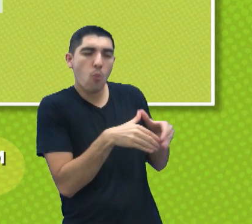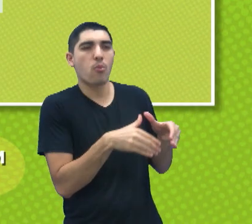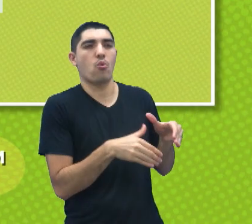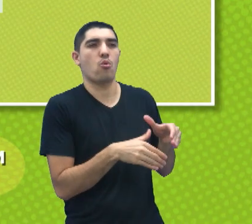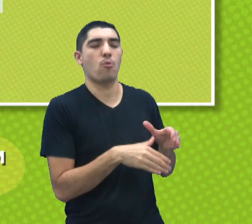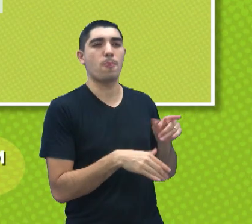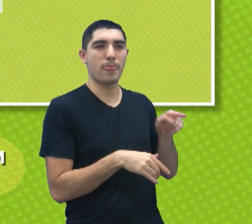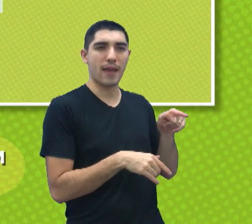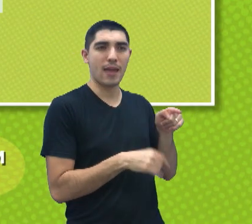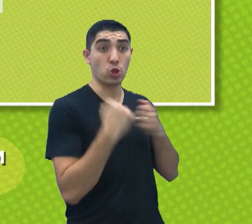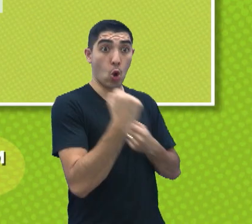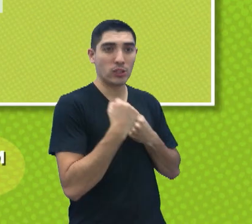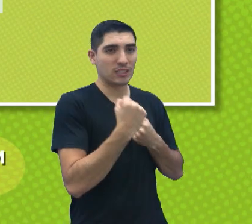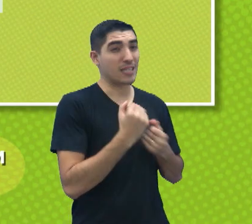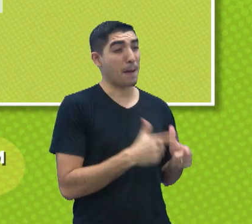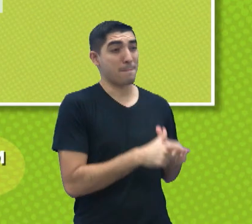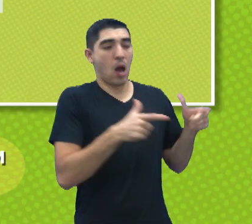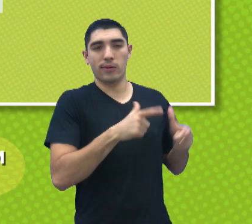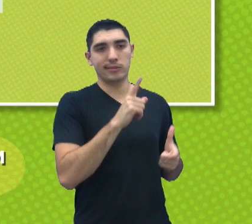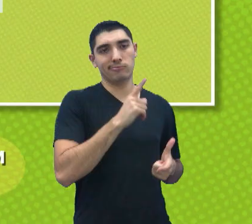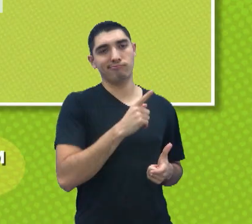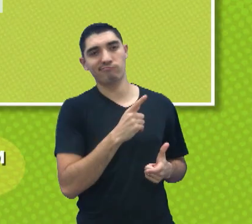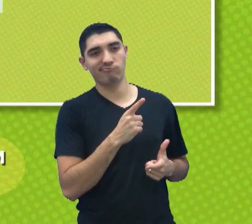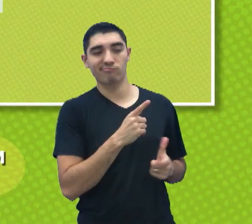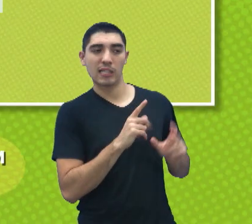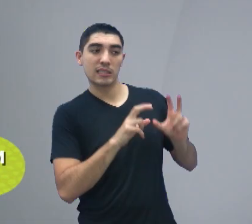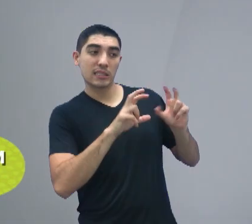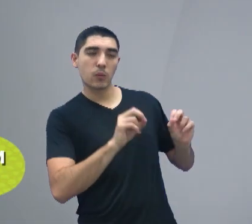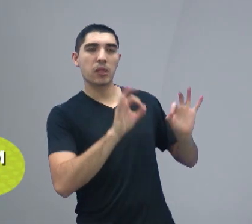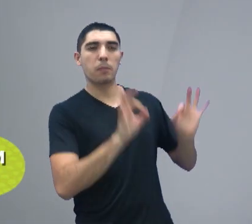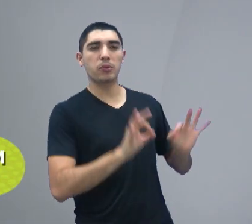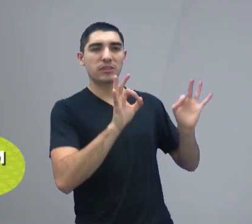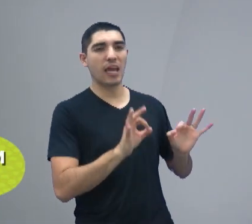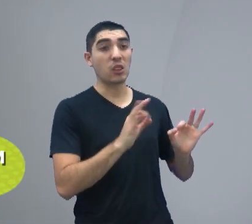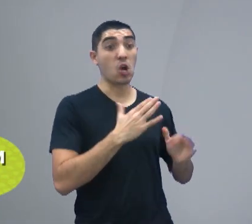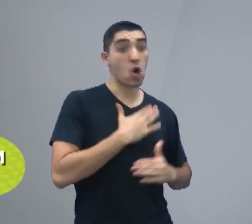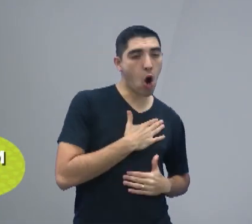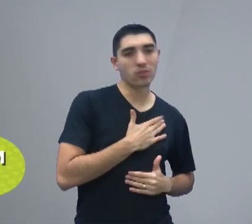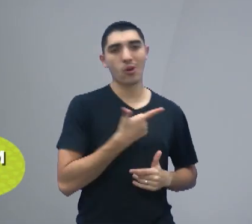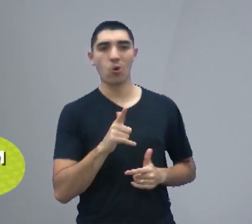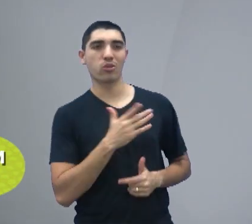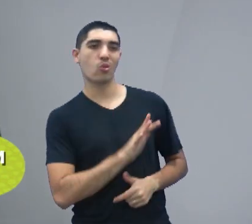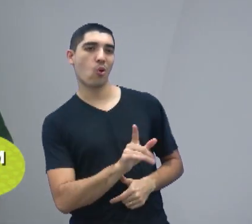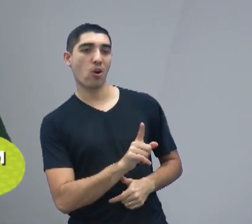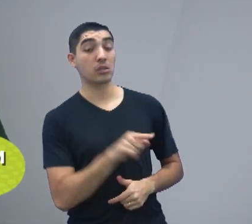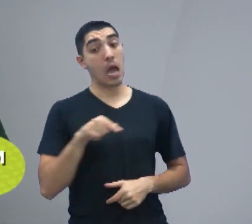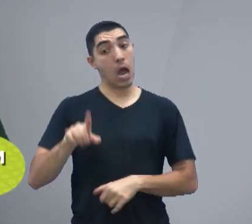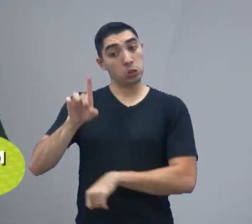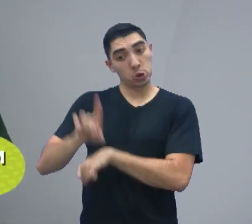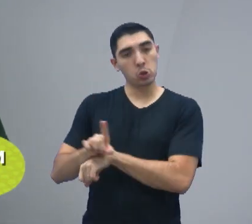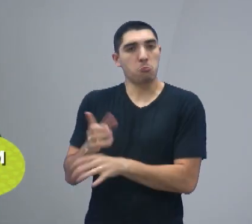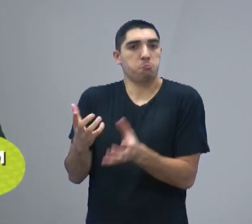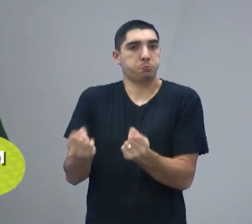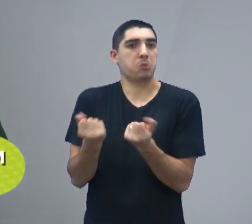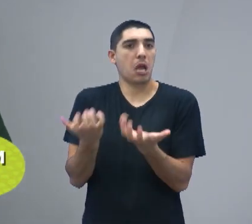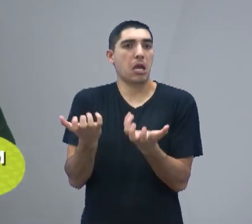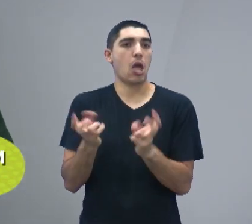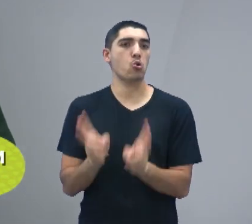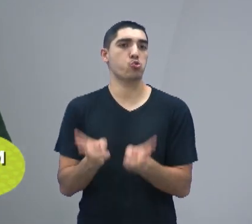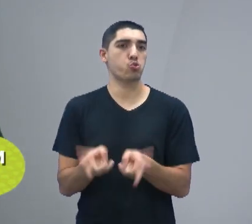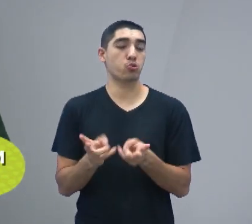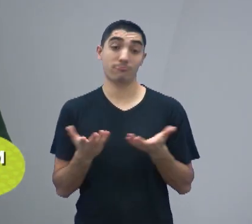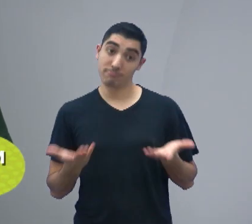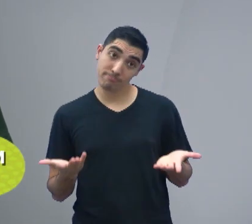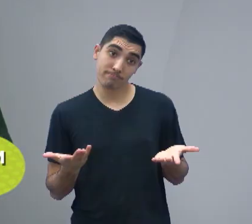no trabalho dele, ele que está fazendo parte dessa reestruturação, não somente dentro de campo, mas externa da equipe também.